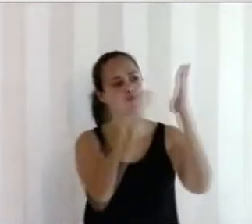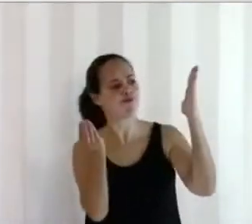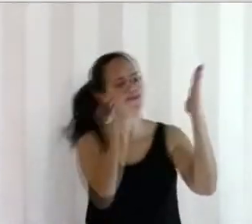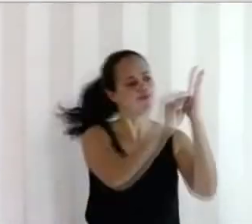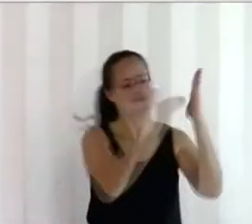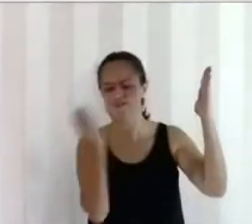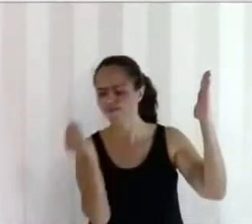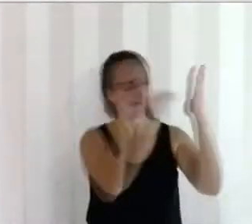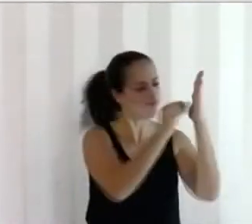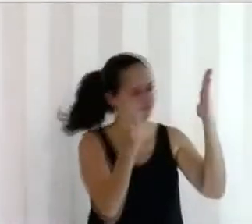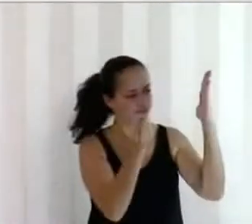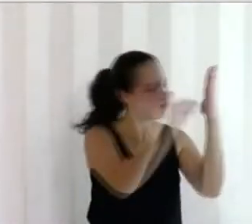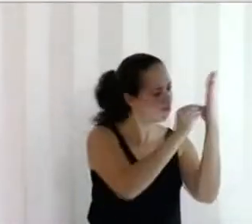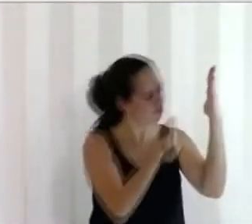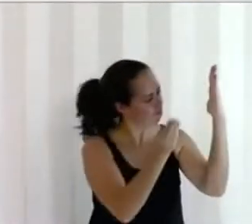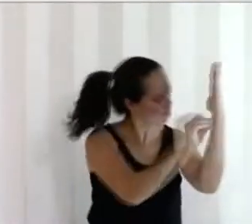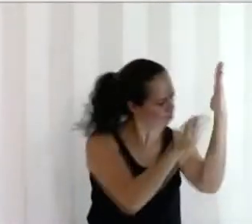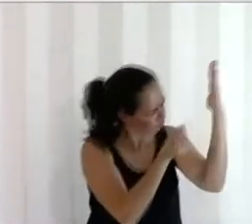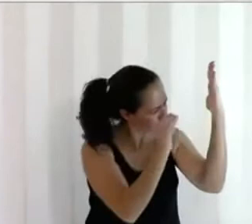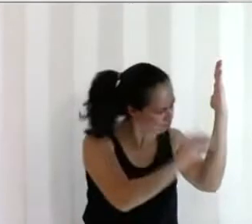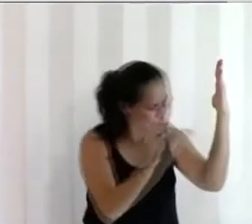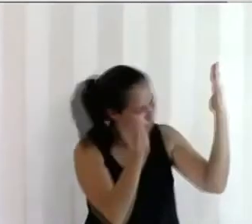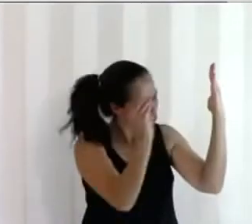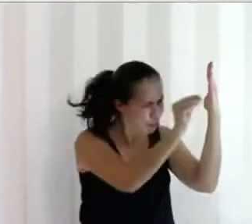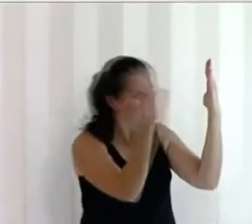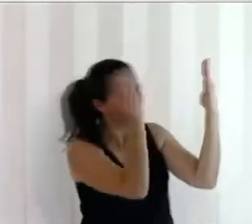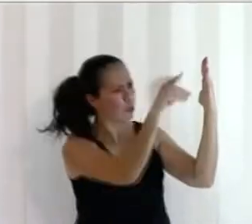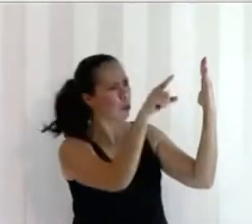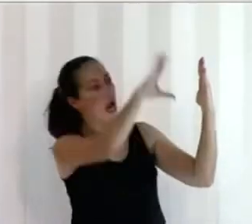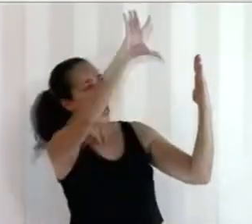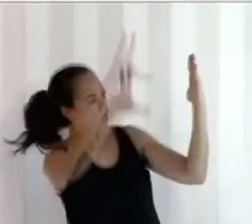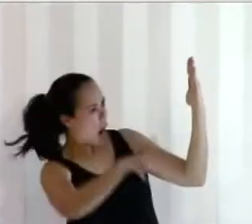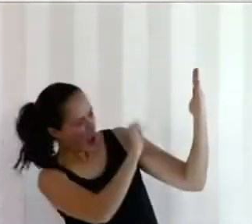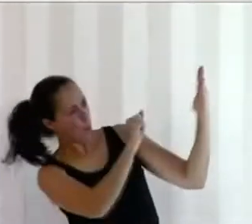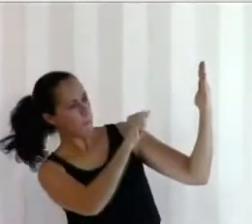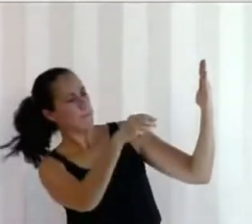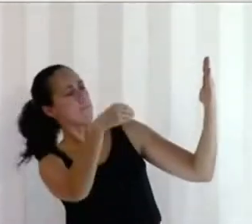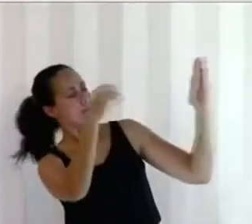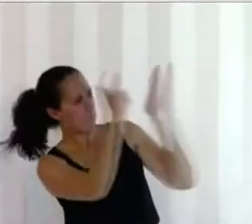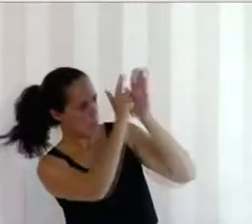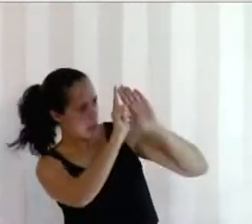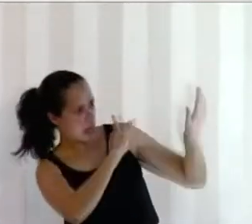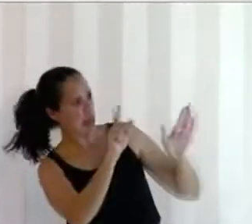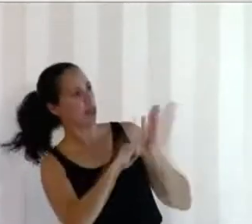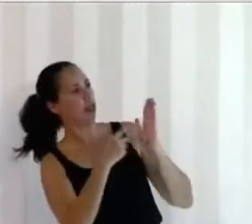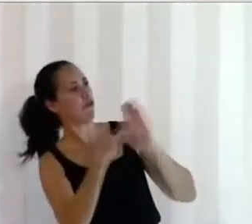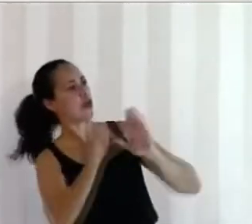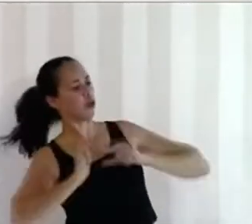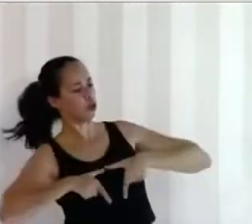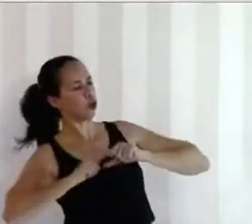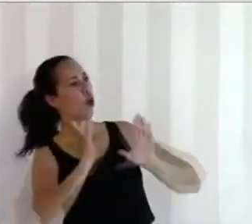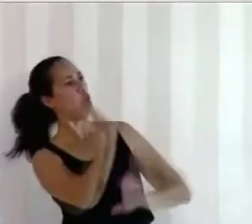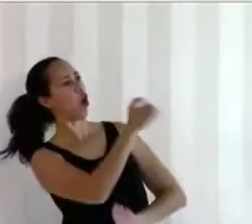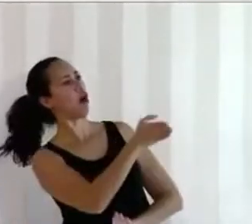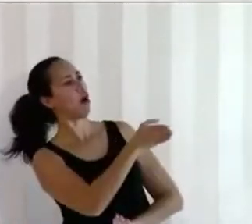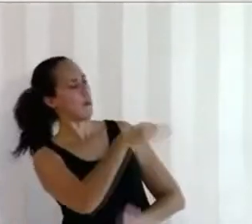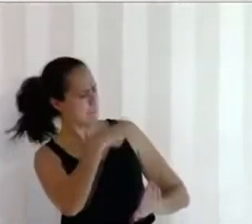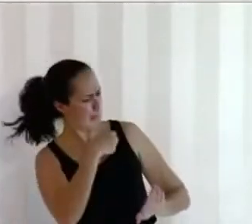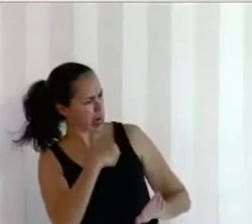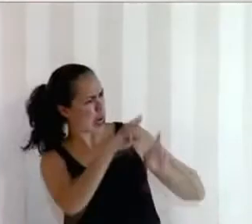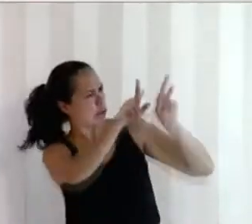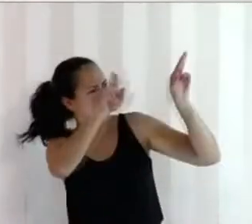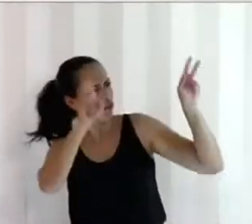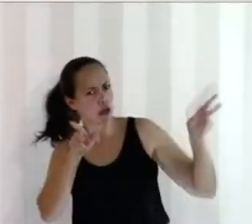um dos grandes problemas para Jesus e para os apóstolos, era dia para santificar ao Senhor, era dia